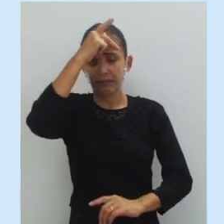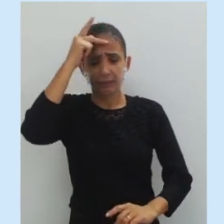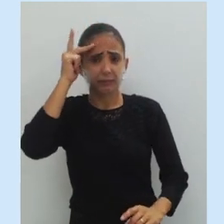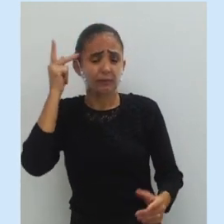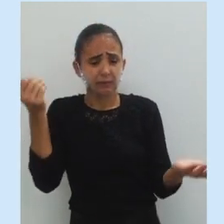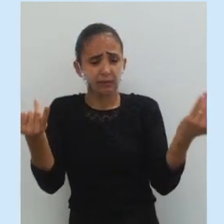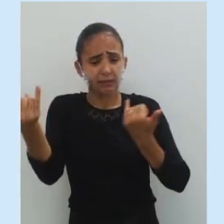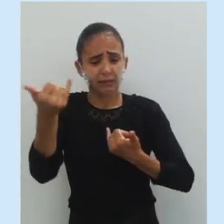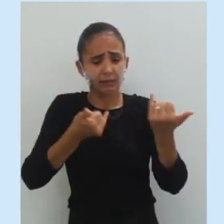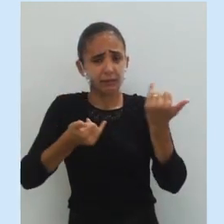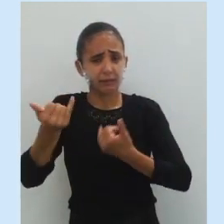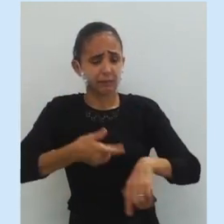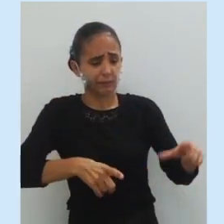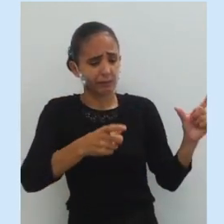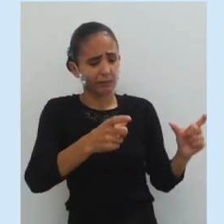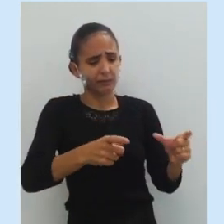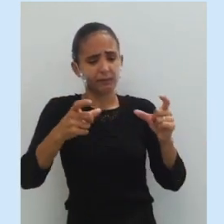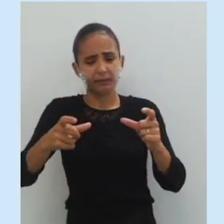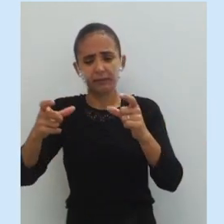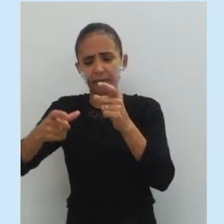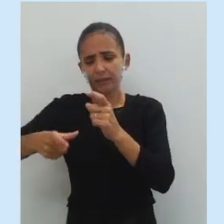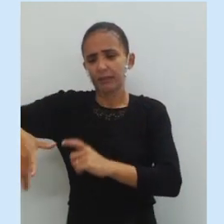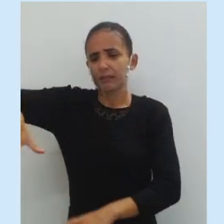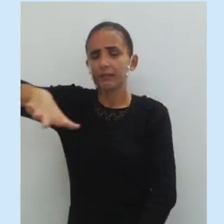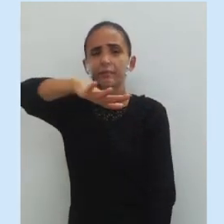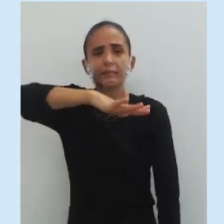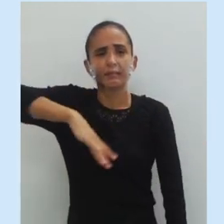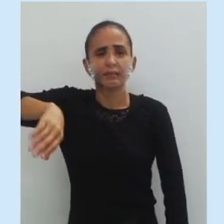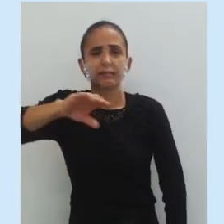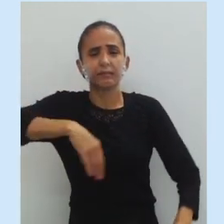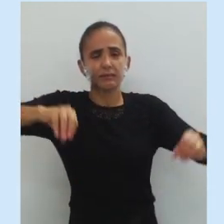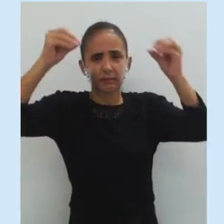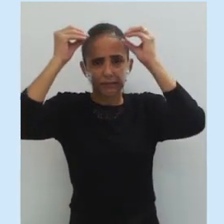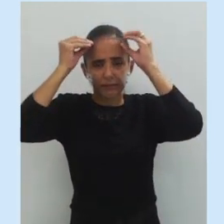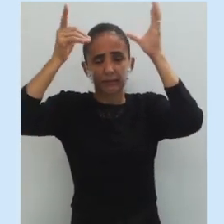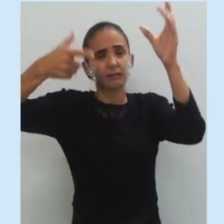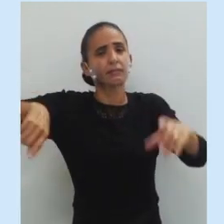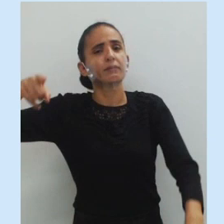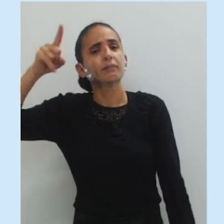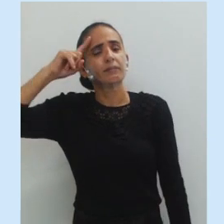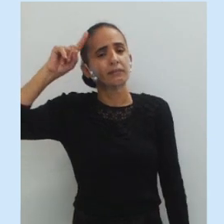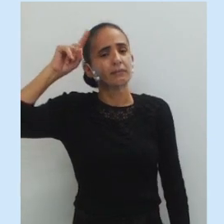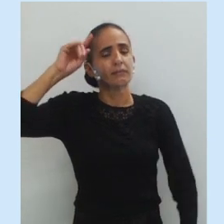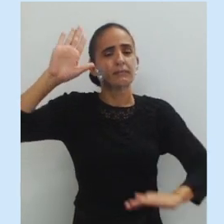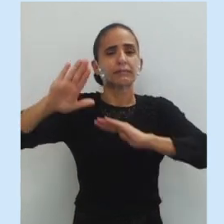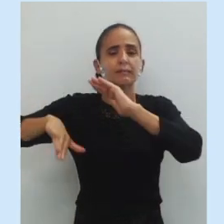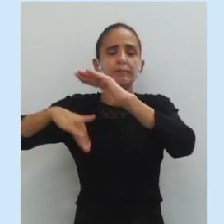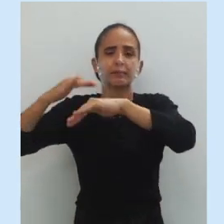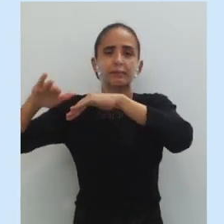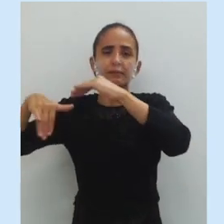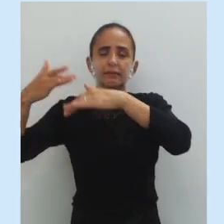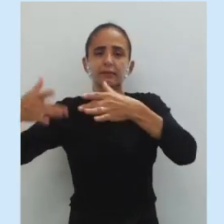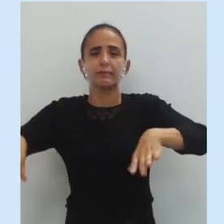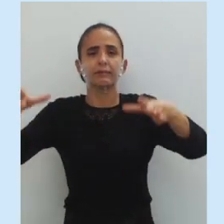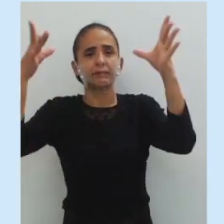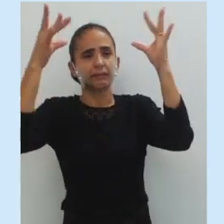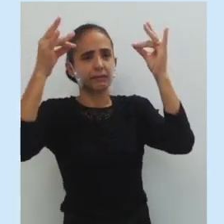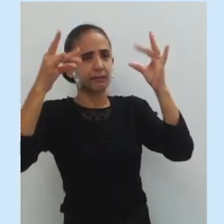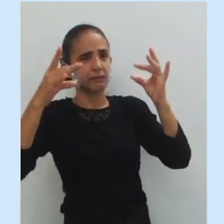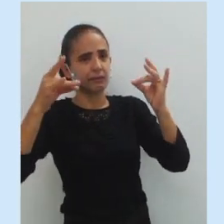pessoas, por lugares, por cenários, conhecimentos de áreas que são específicas, tais